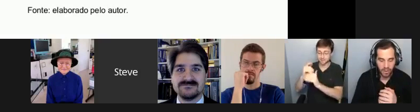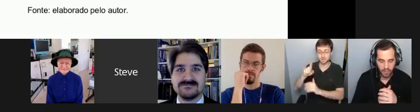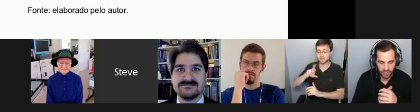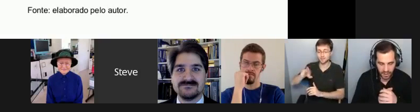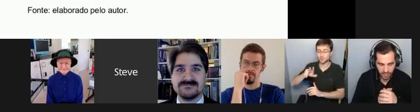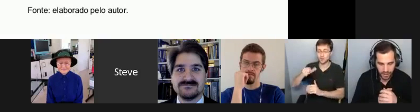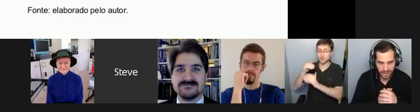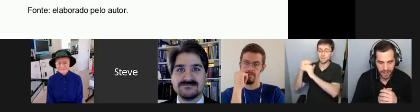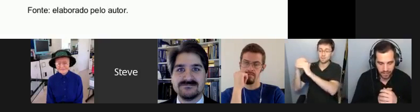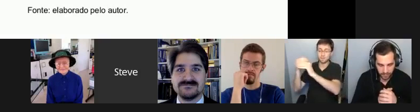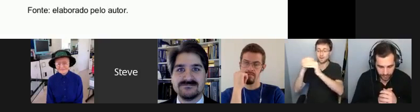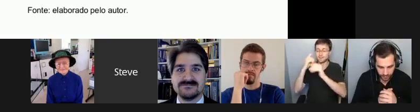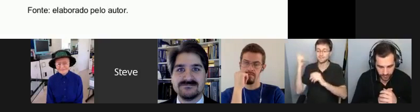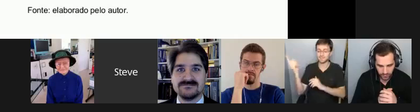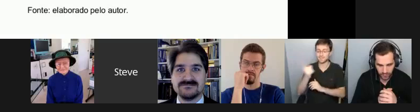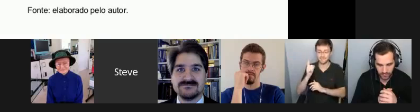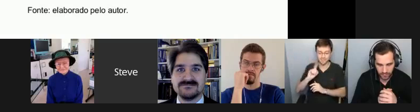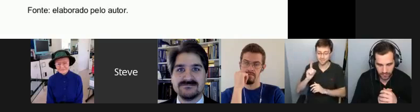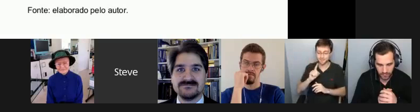escrito um texto padrão.